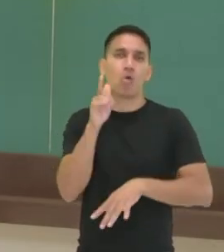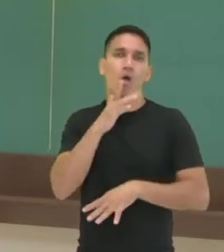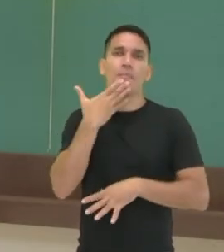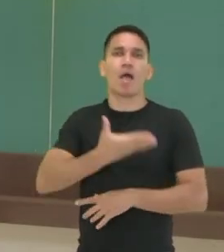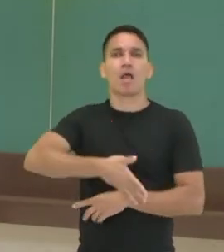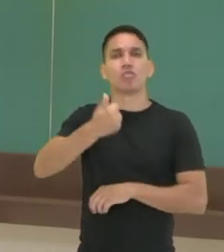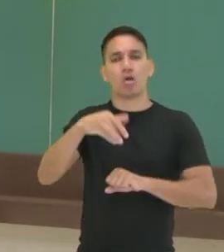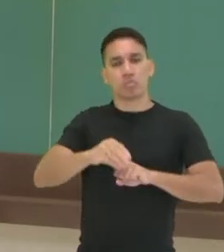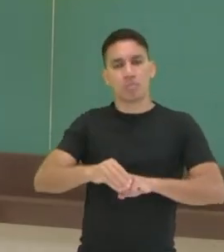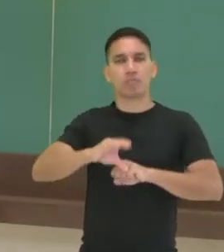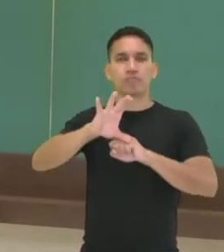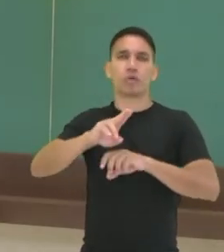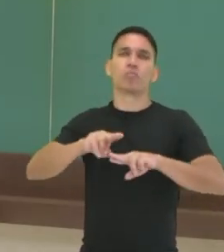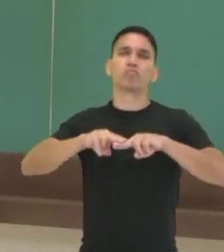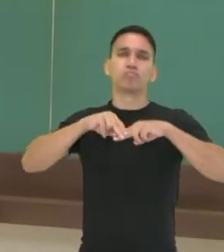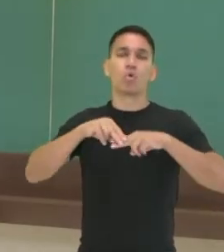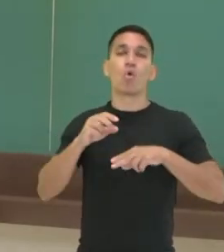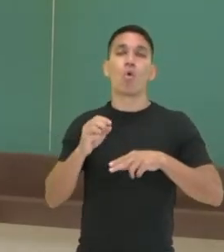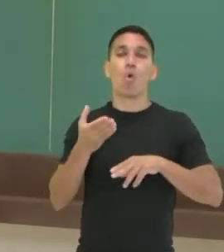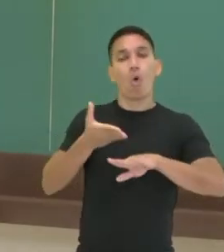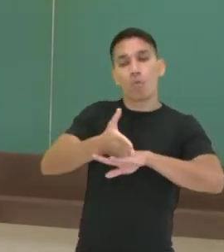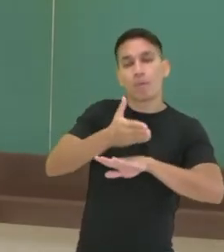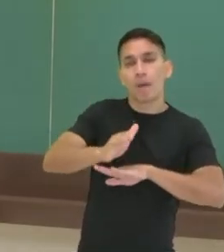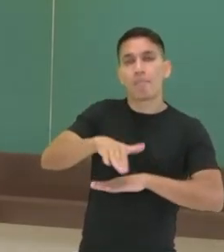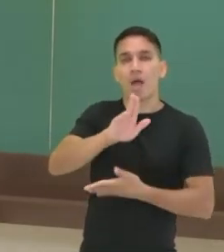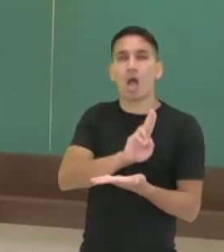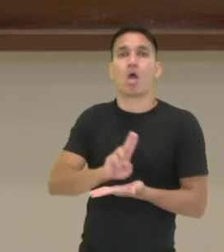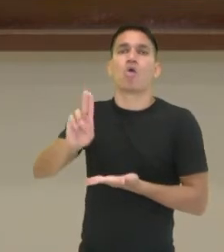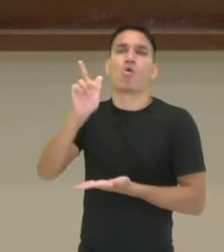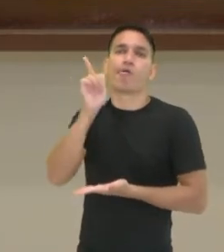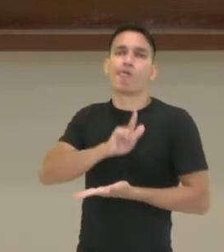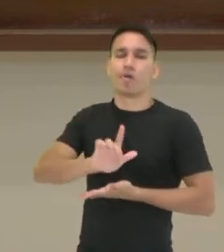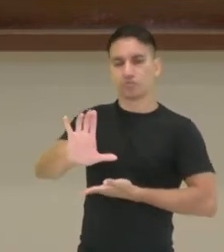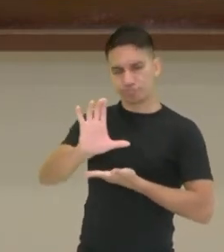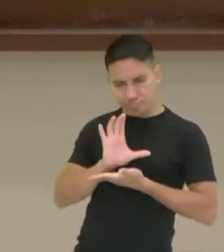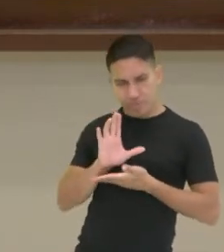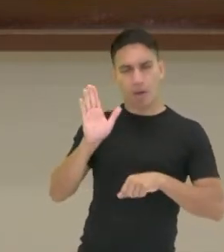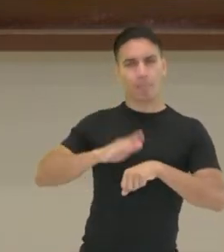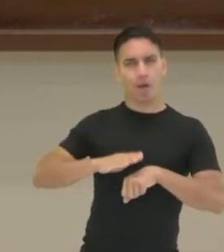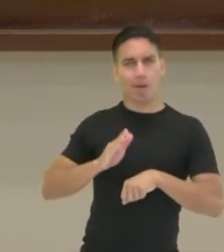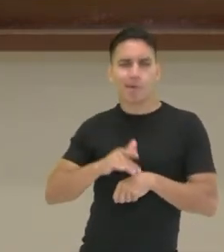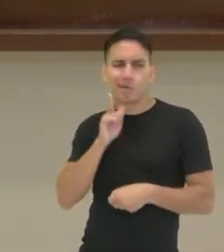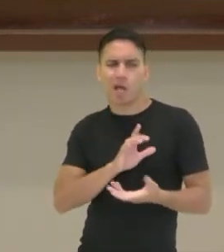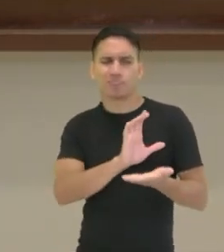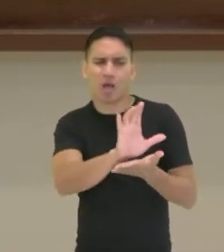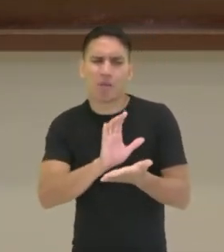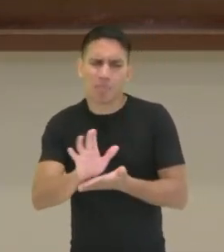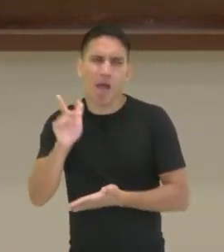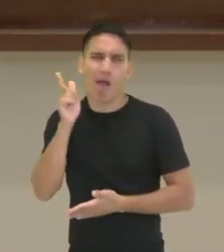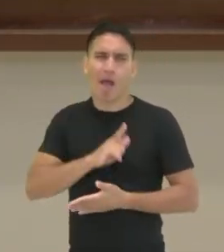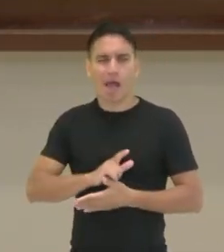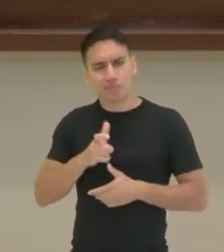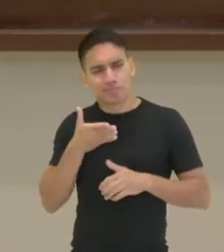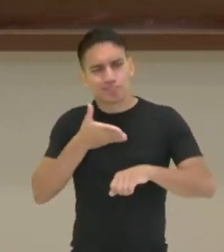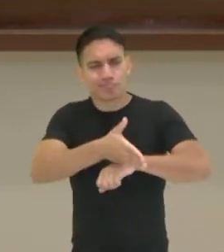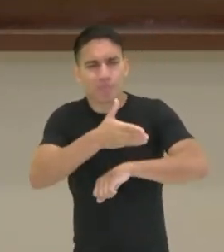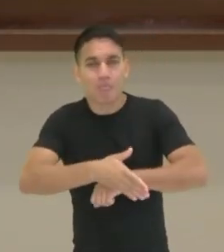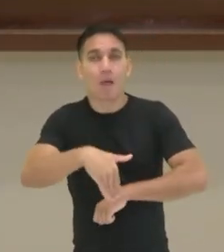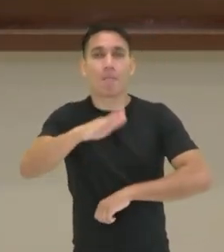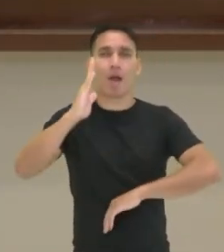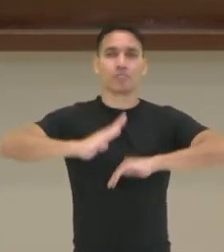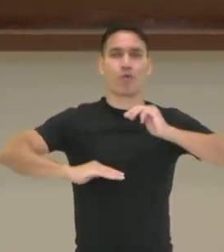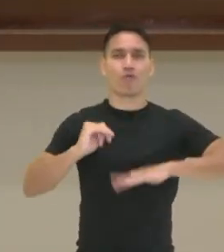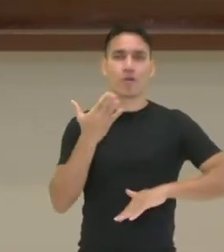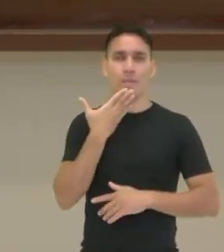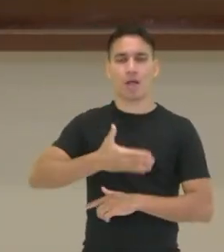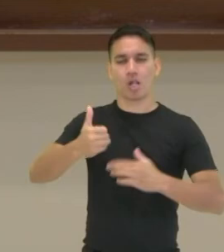mais nas universidades, estão podendo investir na sua carreira pessoal, na sua carreira profissional. Tá? Então, isso